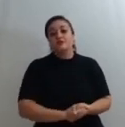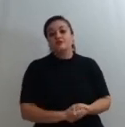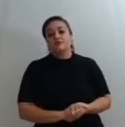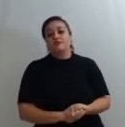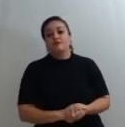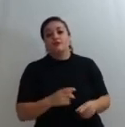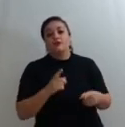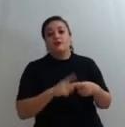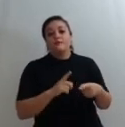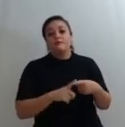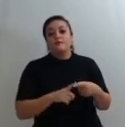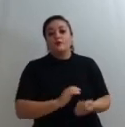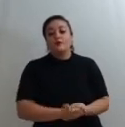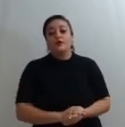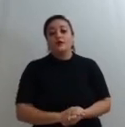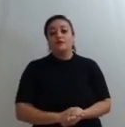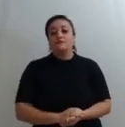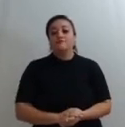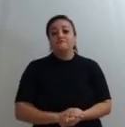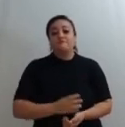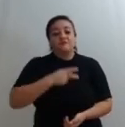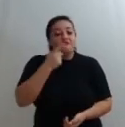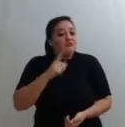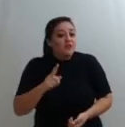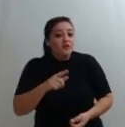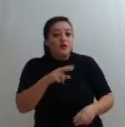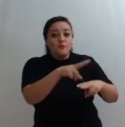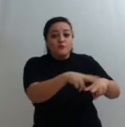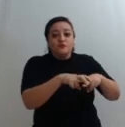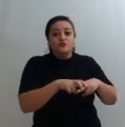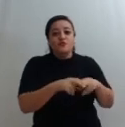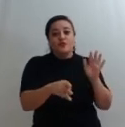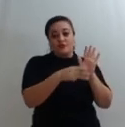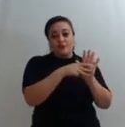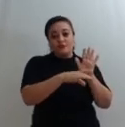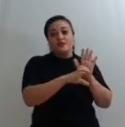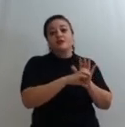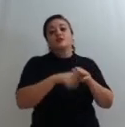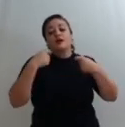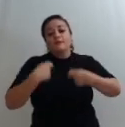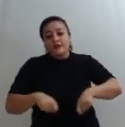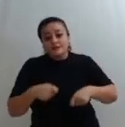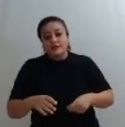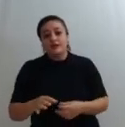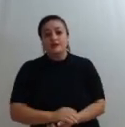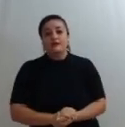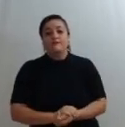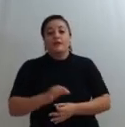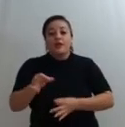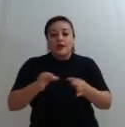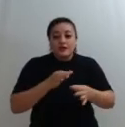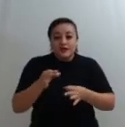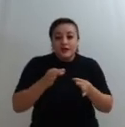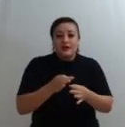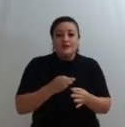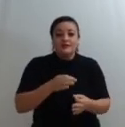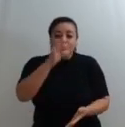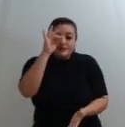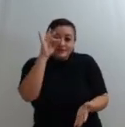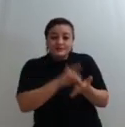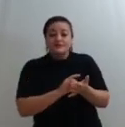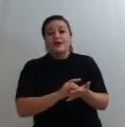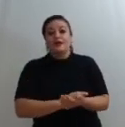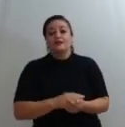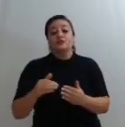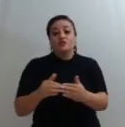indicou o motivo que a cautelar seria necessária, adequada e proporcional à apuração dos fatos.